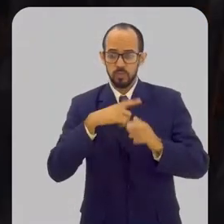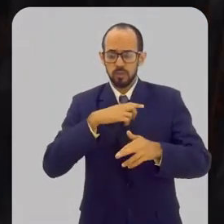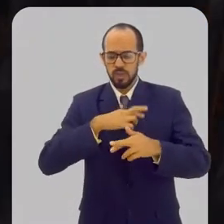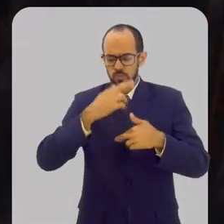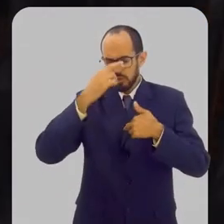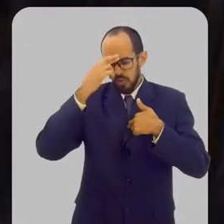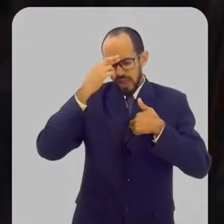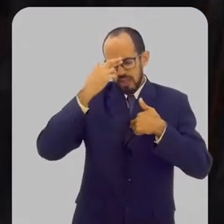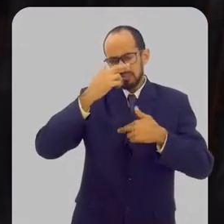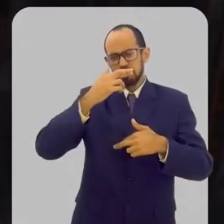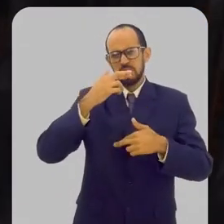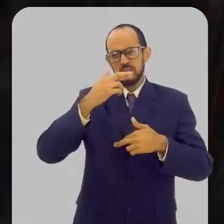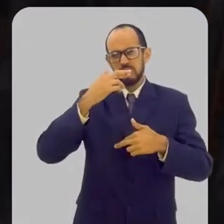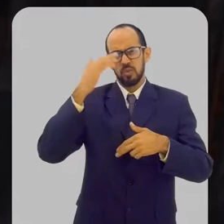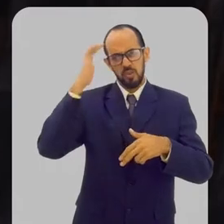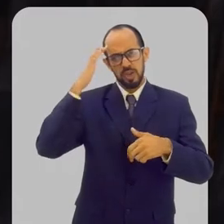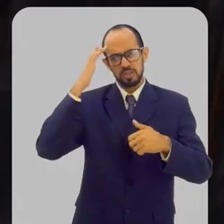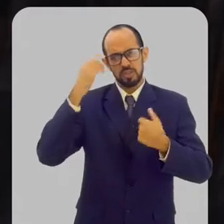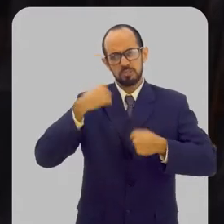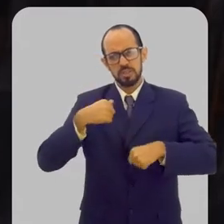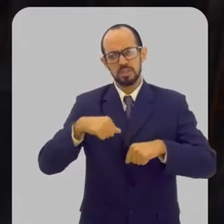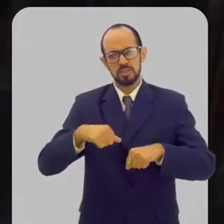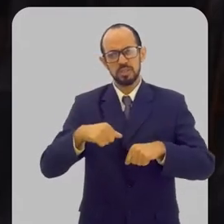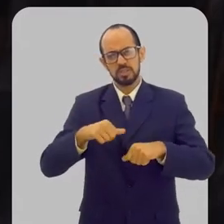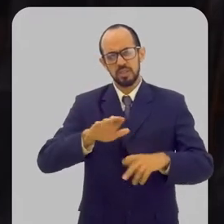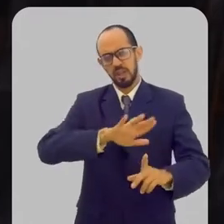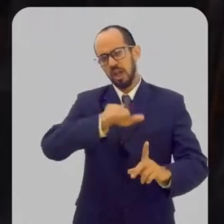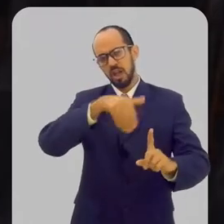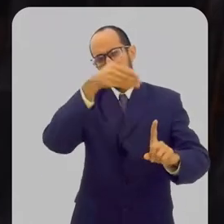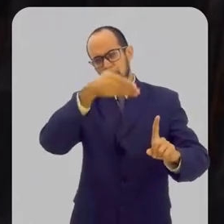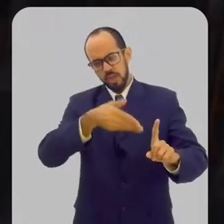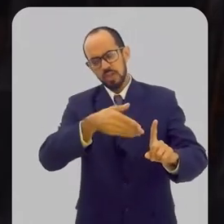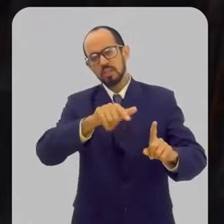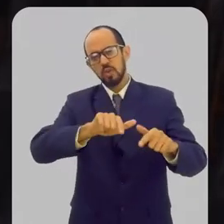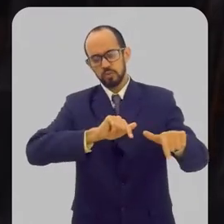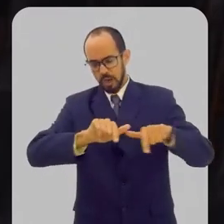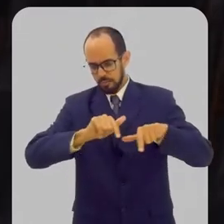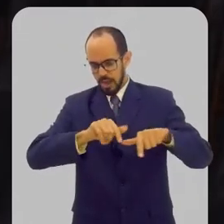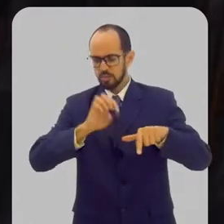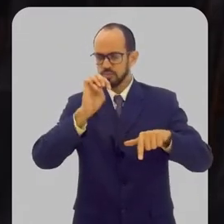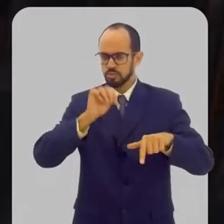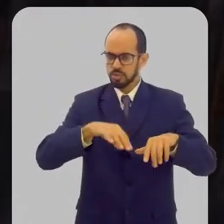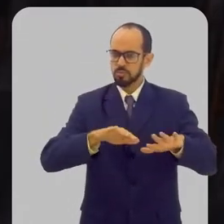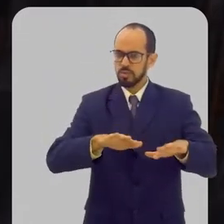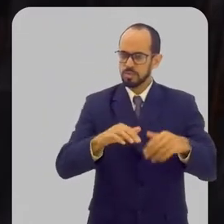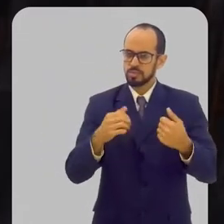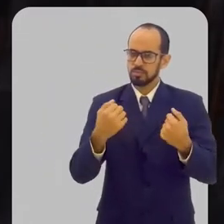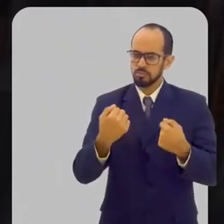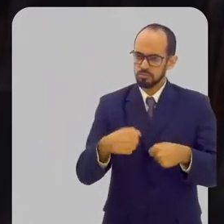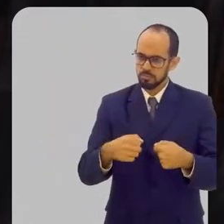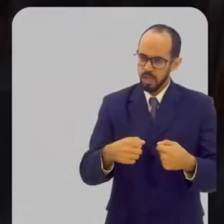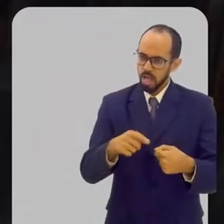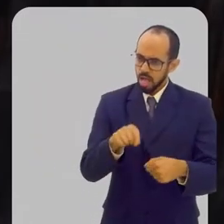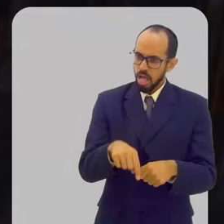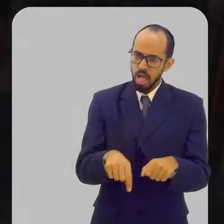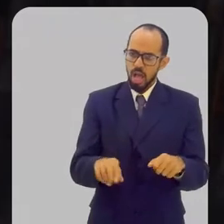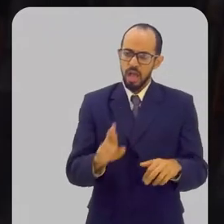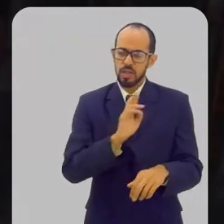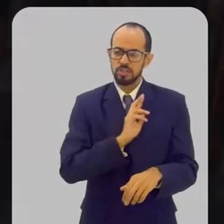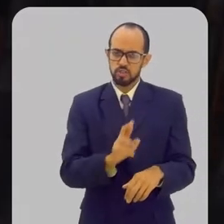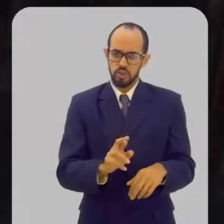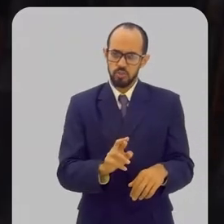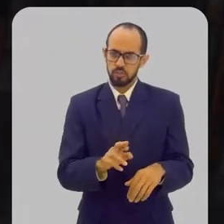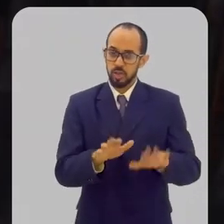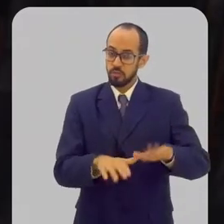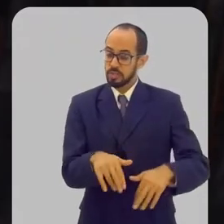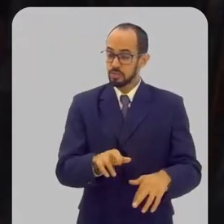muito respeito, eu acho que você tem que ter. É o seu trabalho, imagina. E a religião não, pode